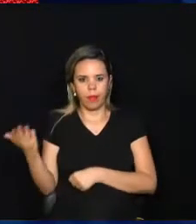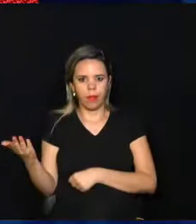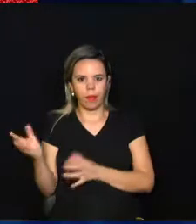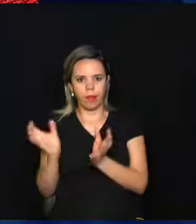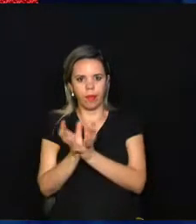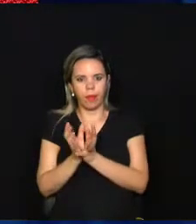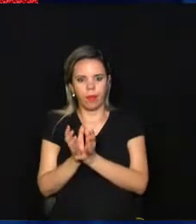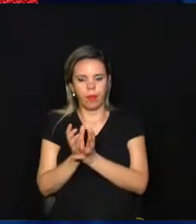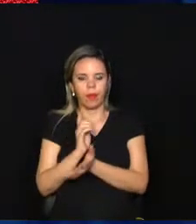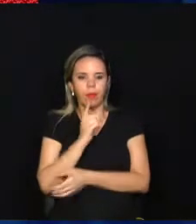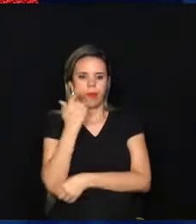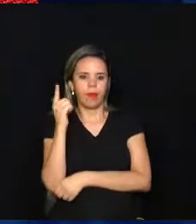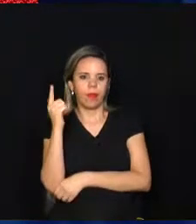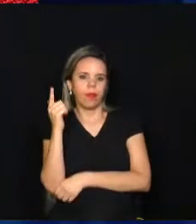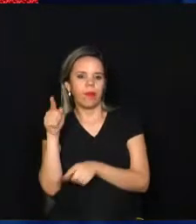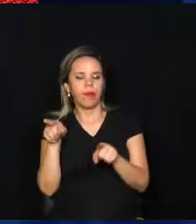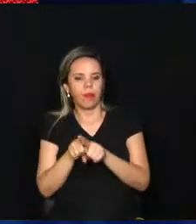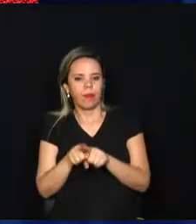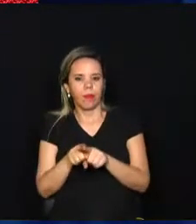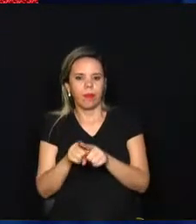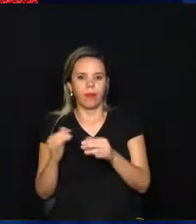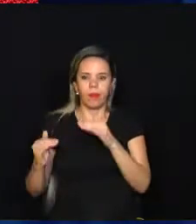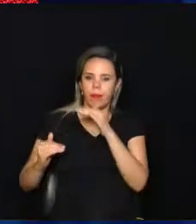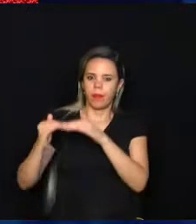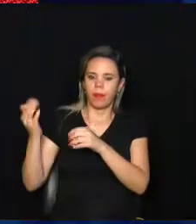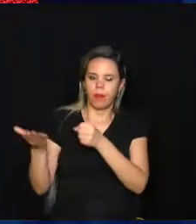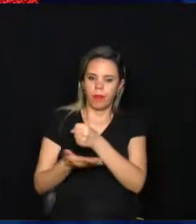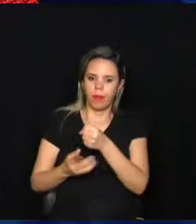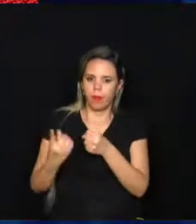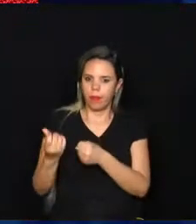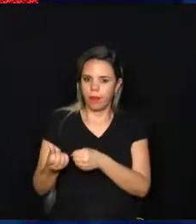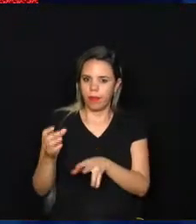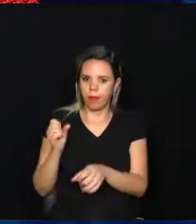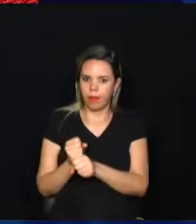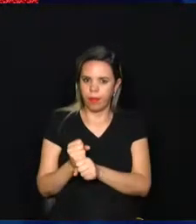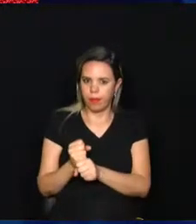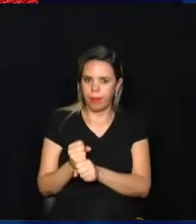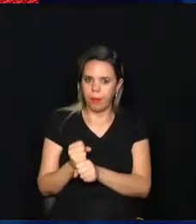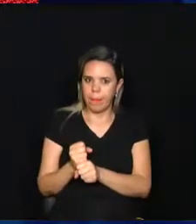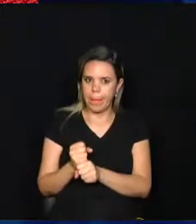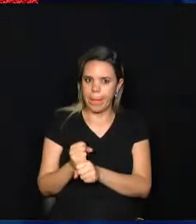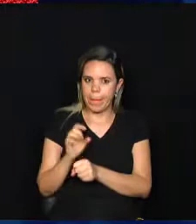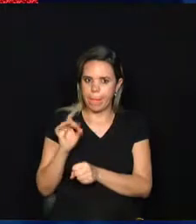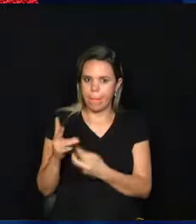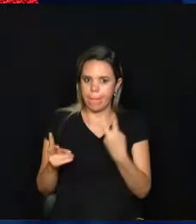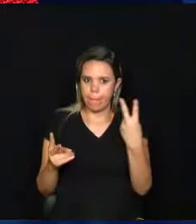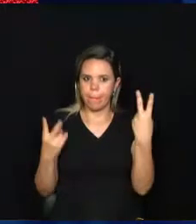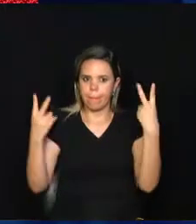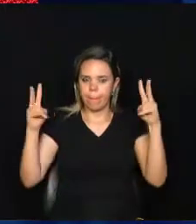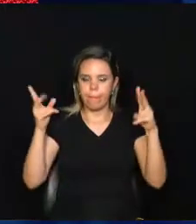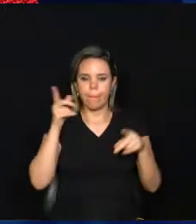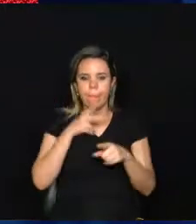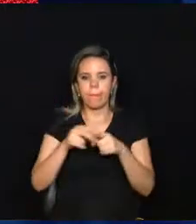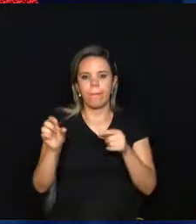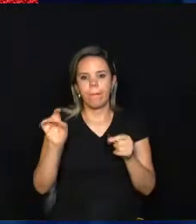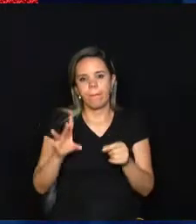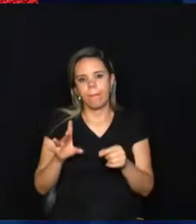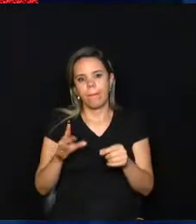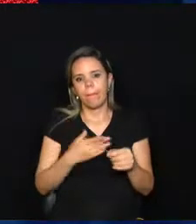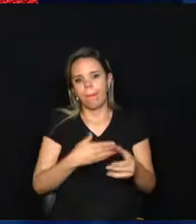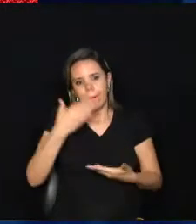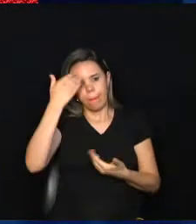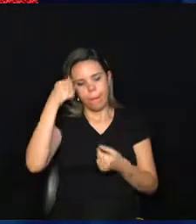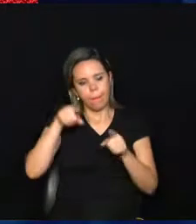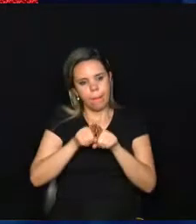equipe gaúcha é a lanterna da competição com apenas 16 pontos, só duas vitórias conquistadas, então a Ponte é